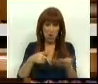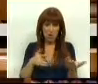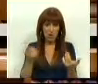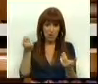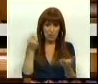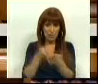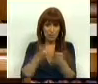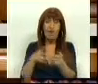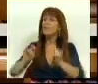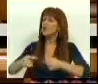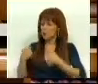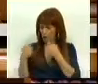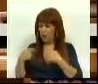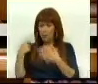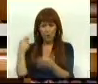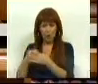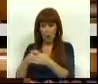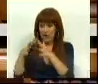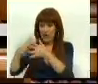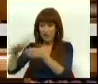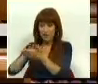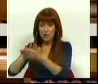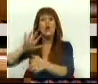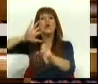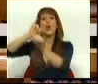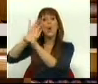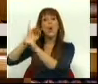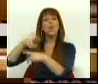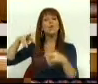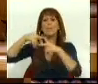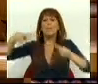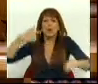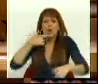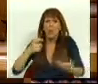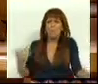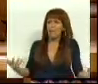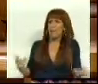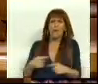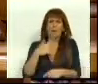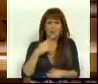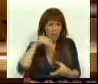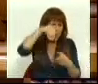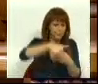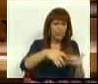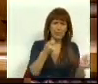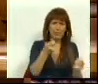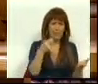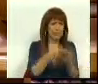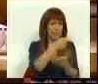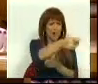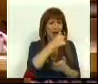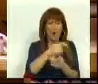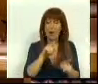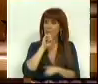mas também custos de infraestruturas, entre outros, que os municípios não podiam fazer refletir na íntegra nas tarifas da água,